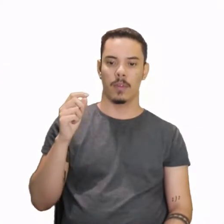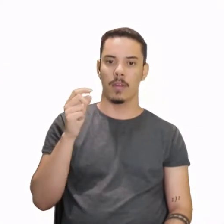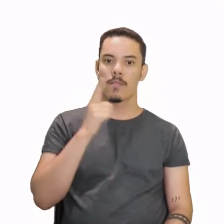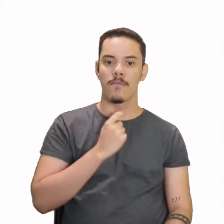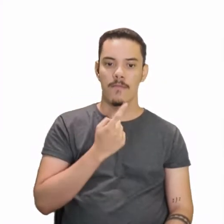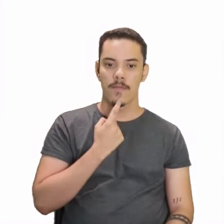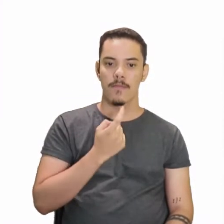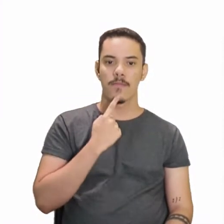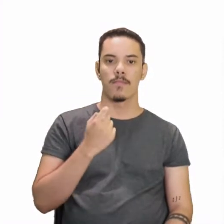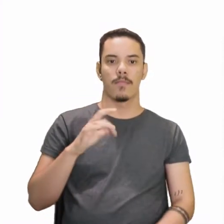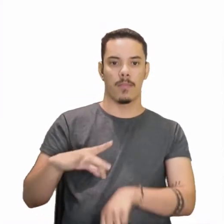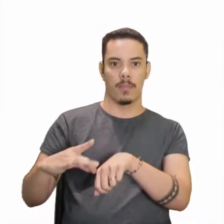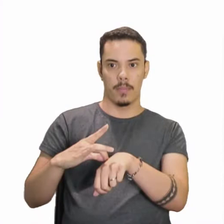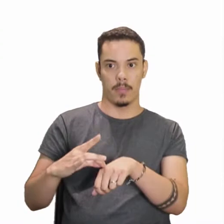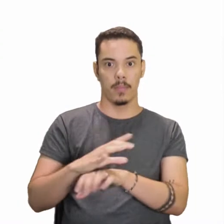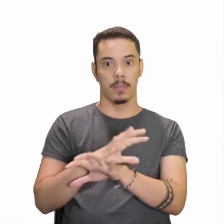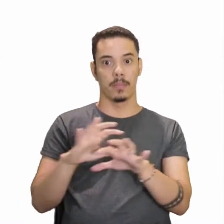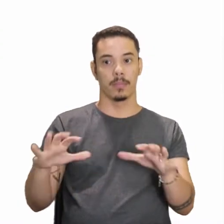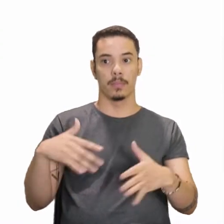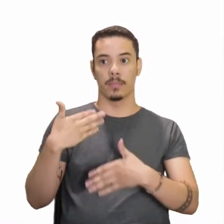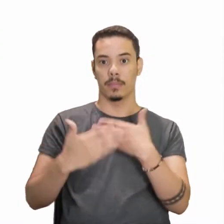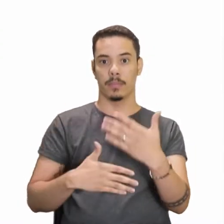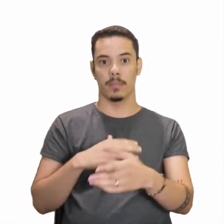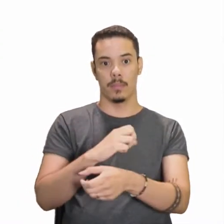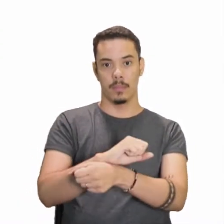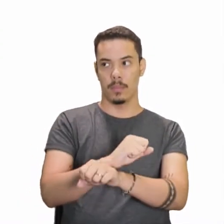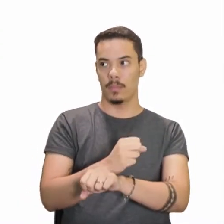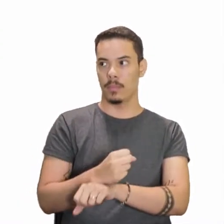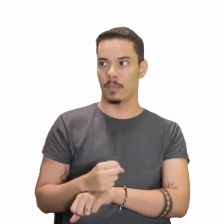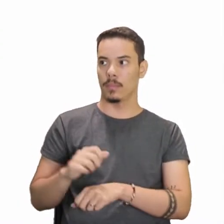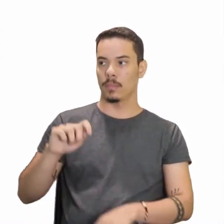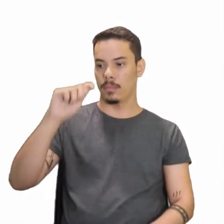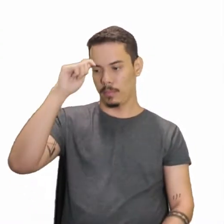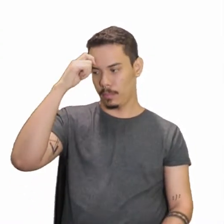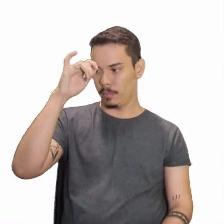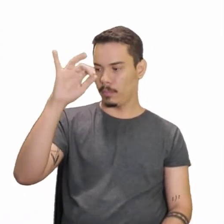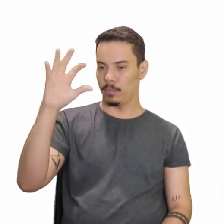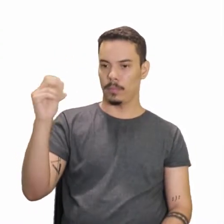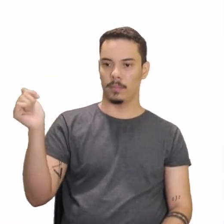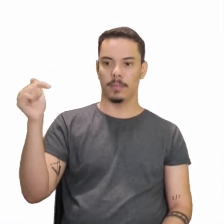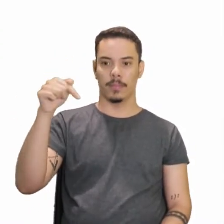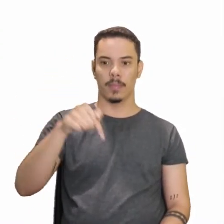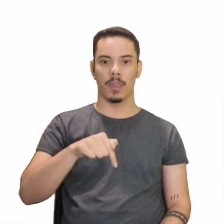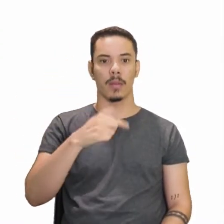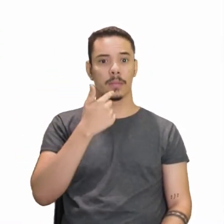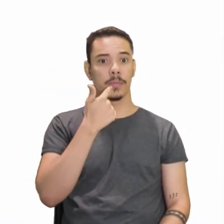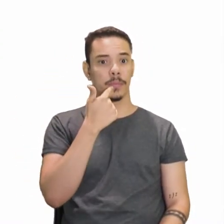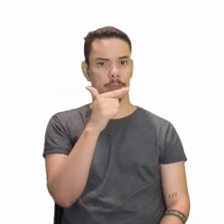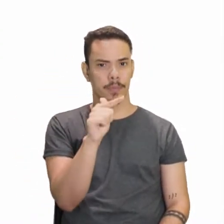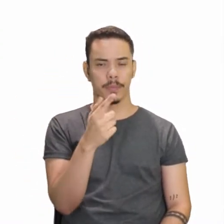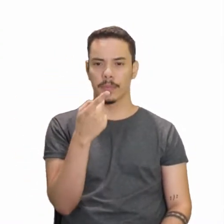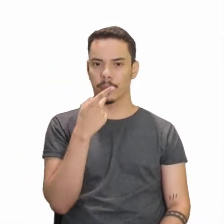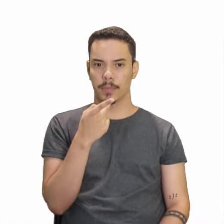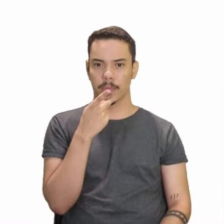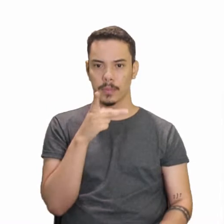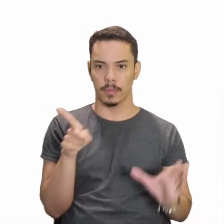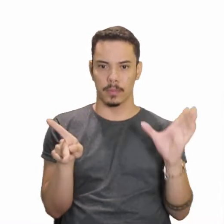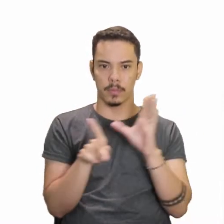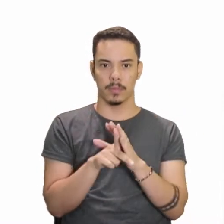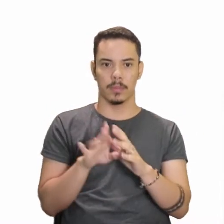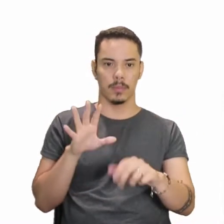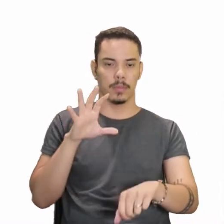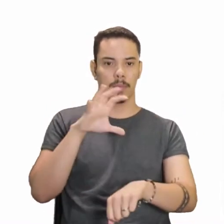E assim, com o fluxo de escravos trazido da África, a língua falada na